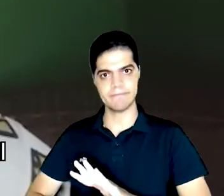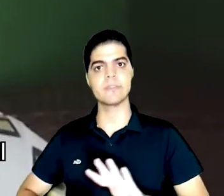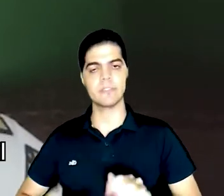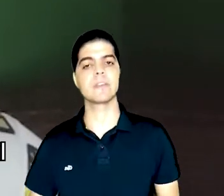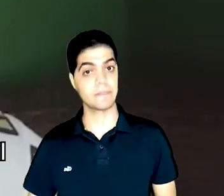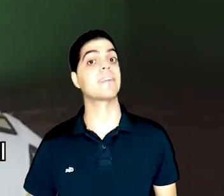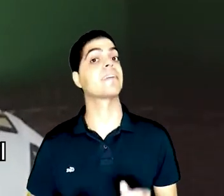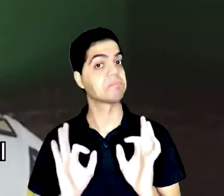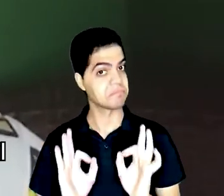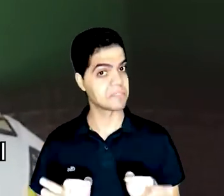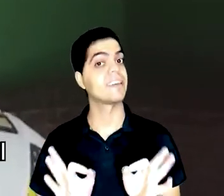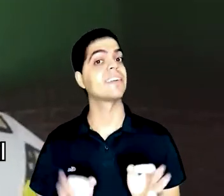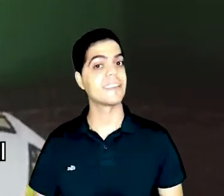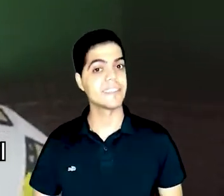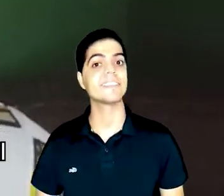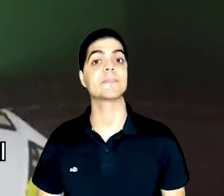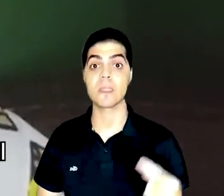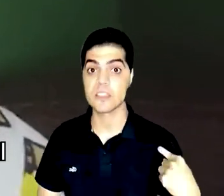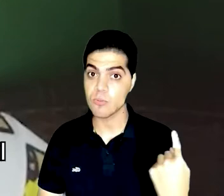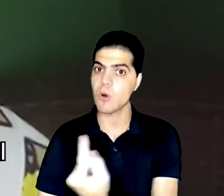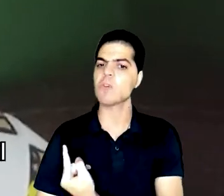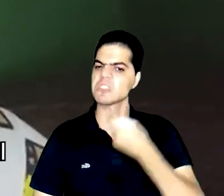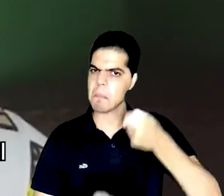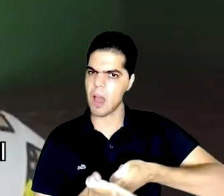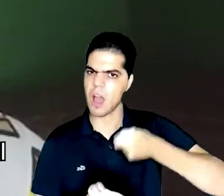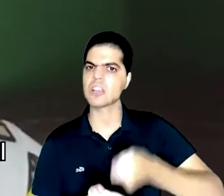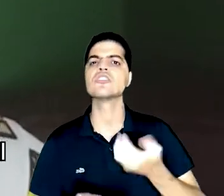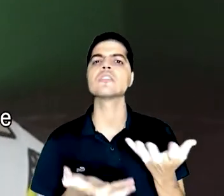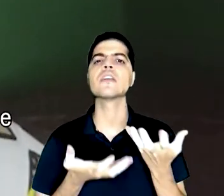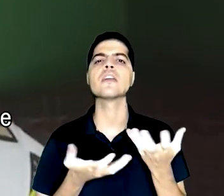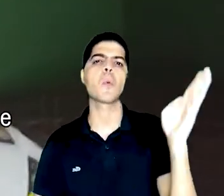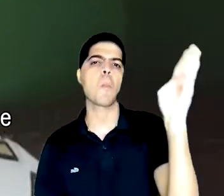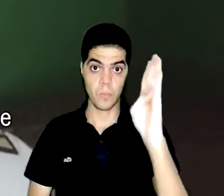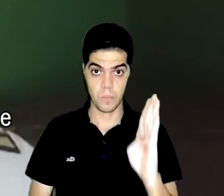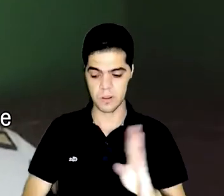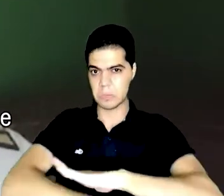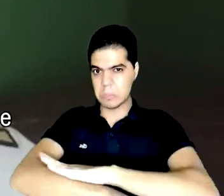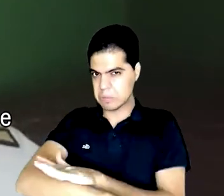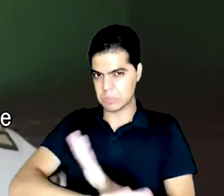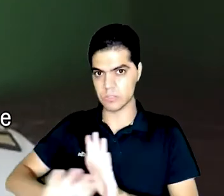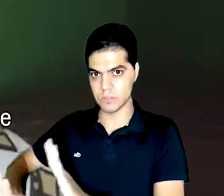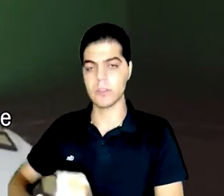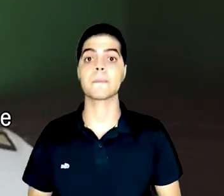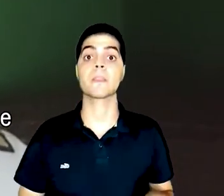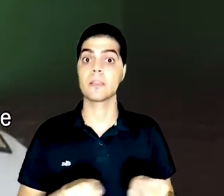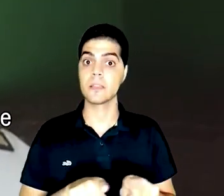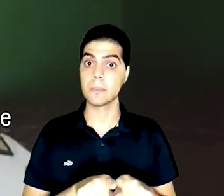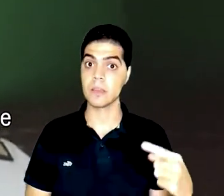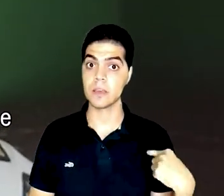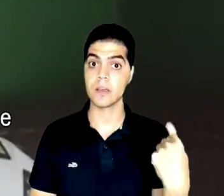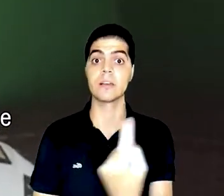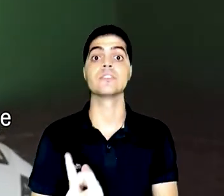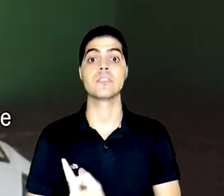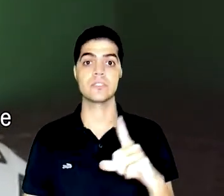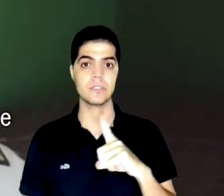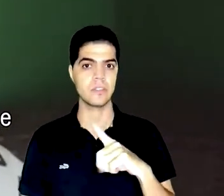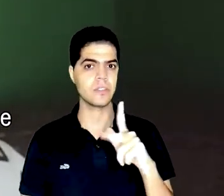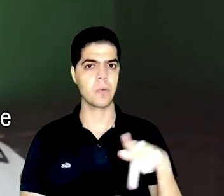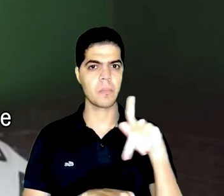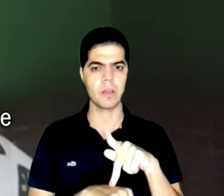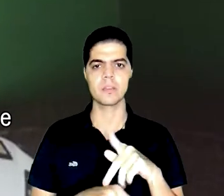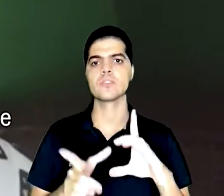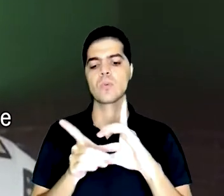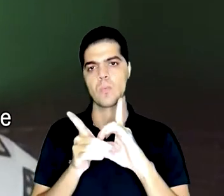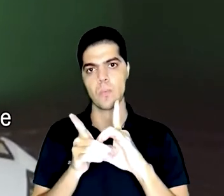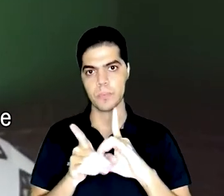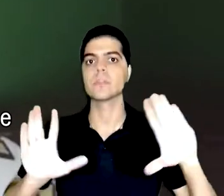é isso aí meu povo vamos buscar no Brasil sem racismo pra gente ter uma uma um país